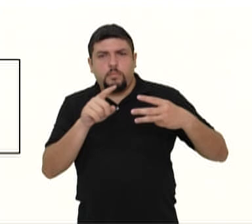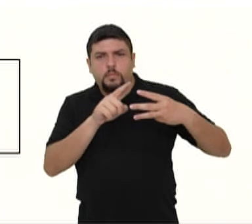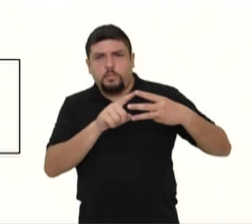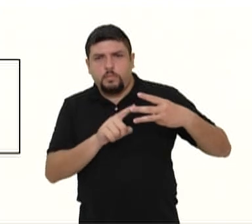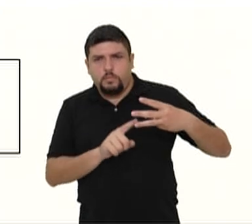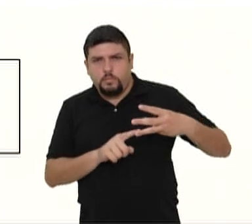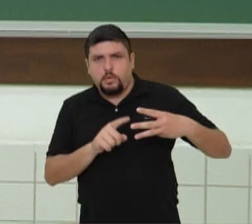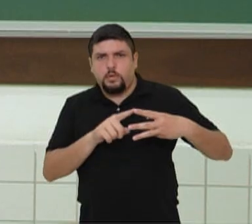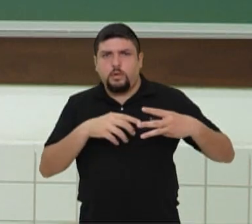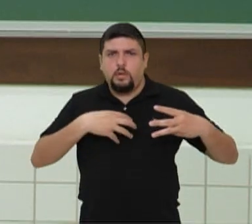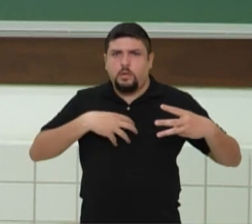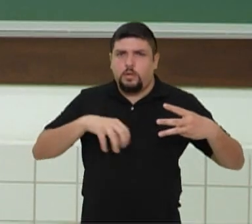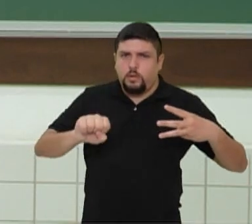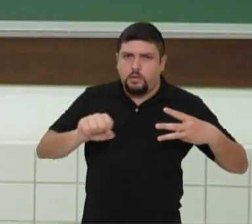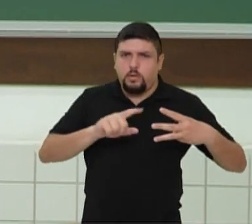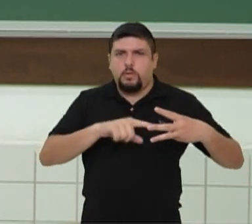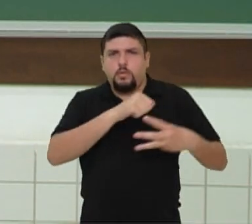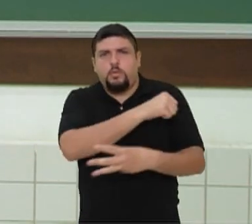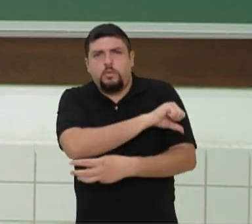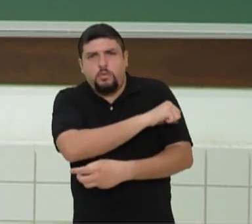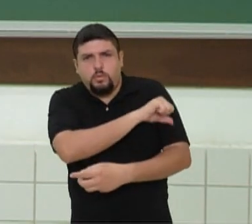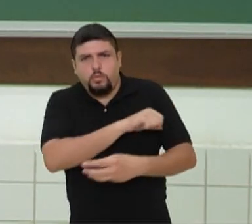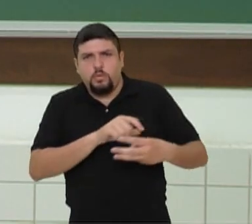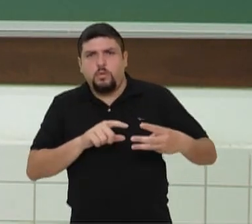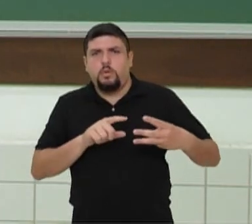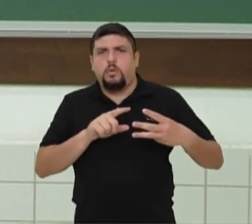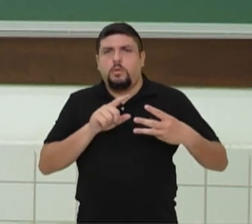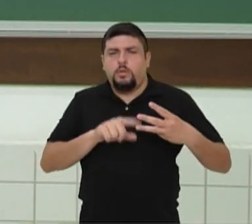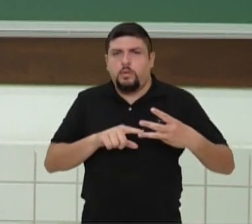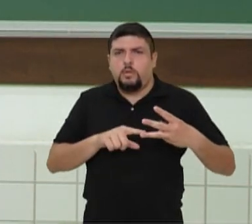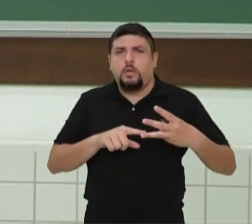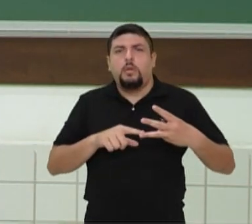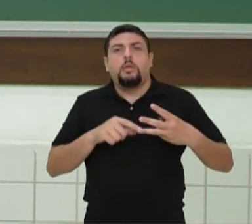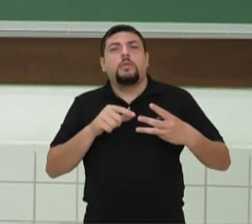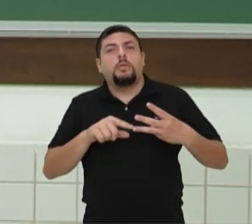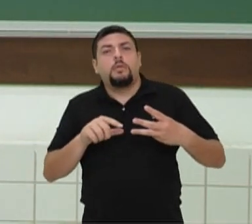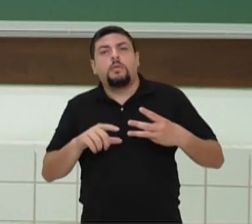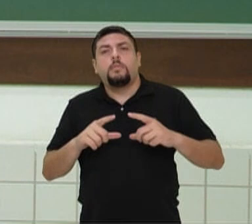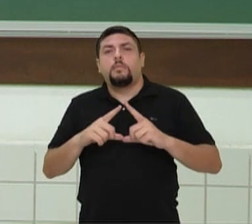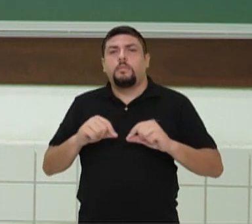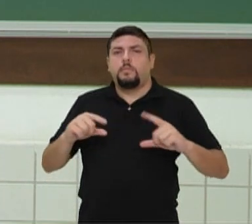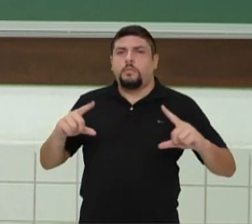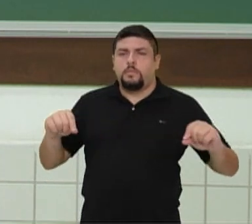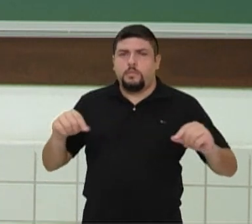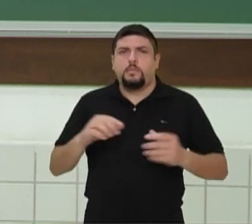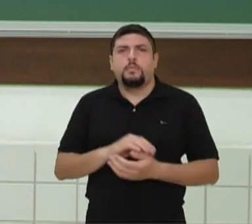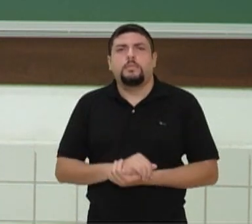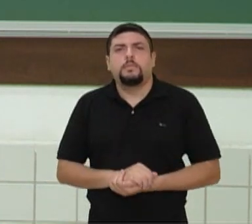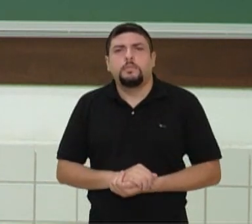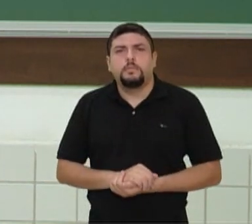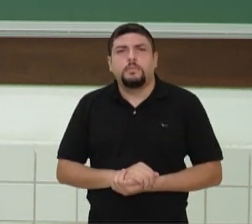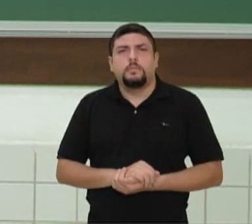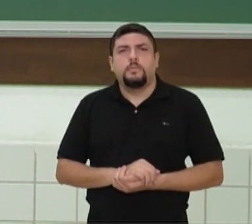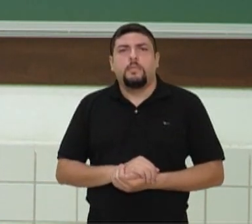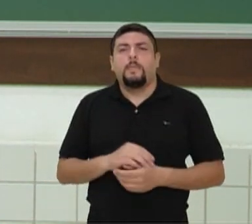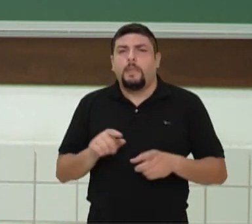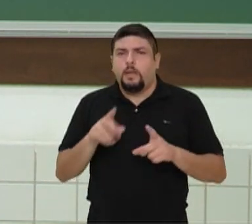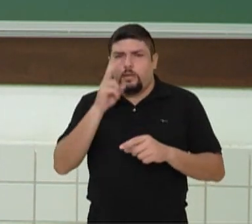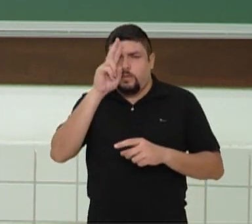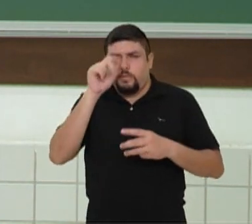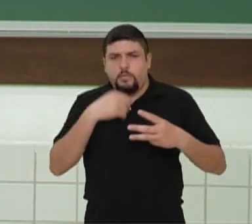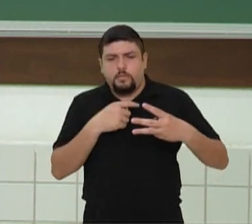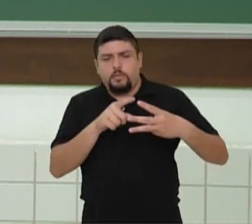tanto Salvador quanto Rio de Janeiro, São Sebastião do Rio de Janeiro, né? E Brasília que começa ali com um cruzeiro, lembrando essas